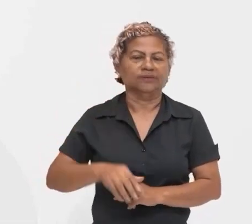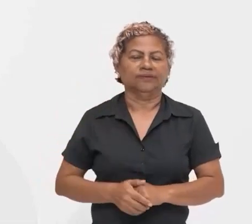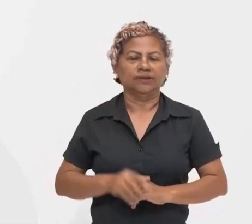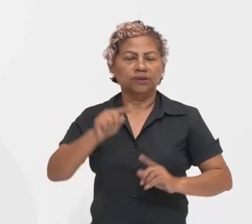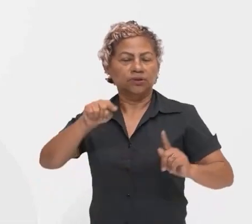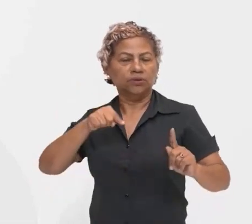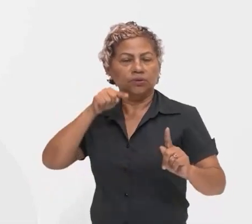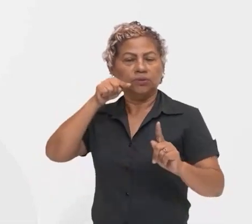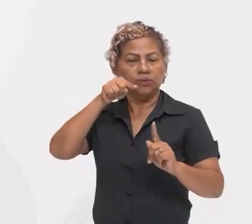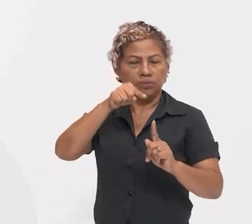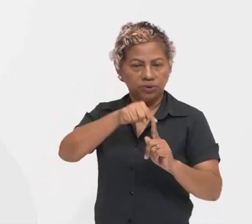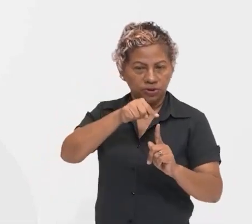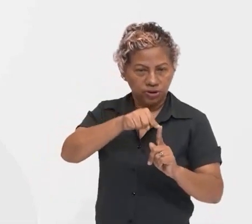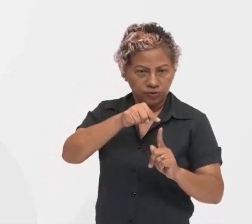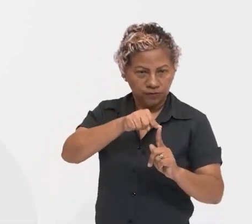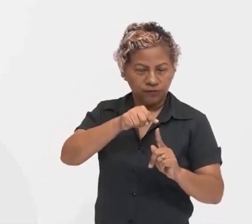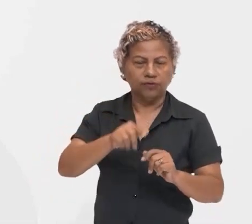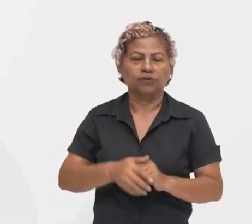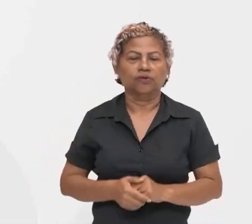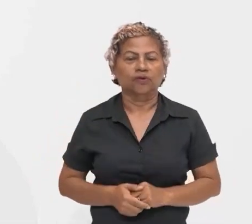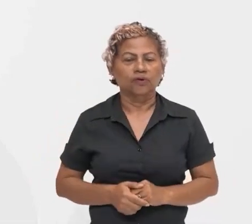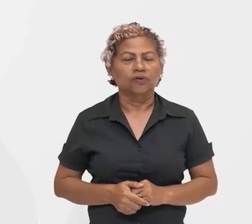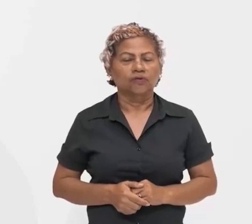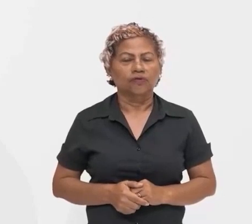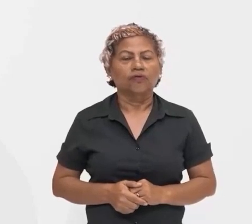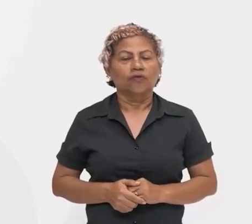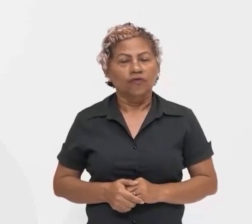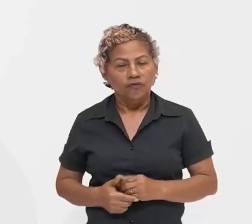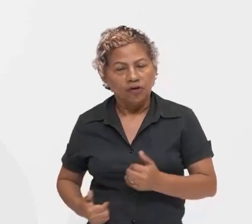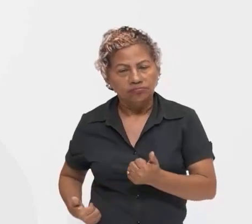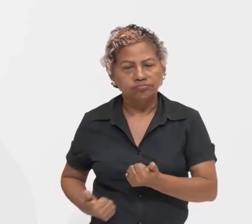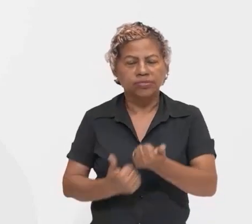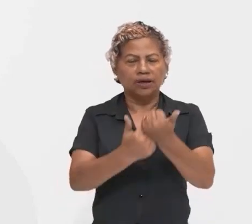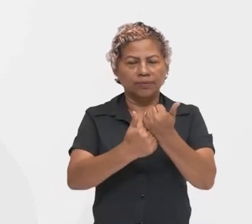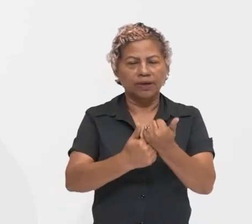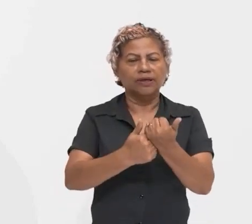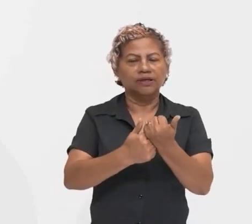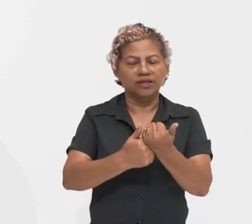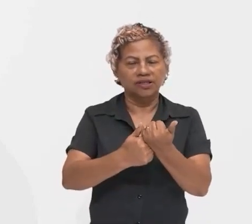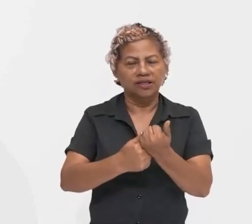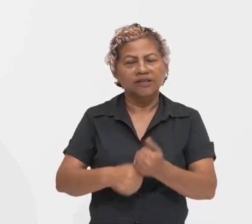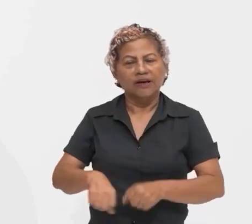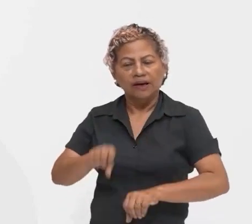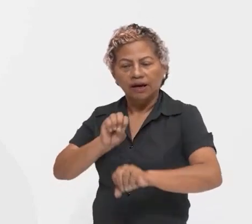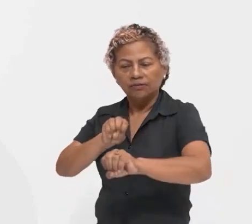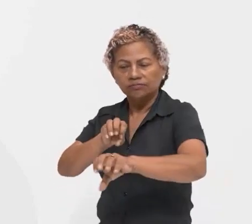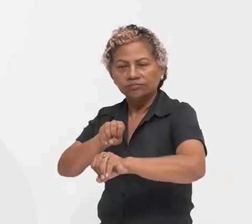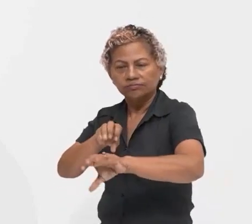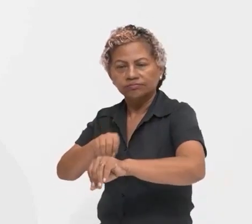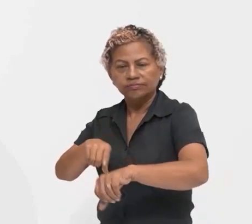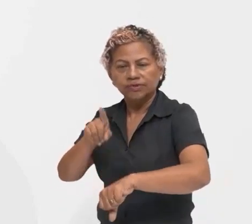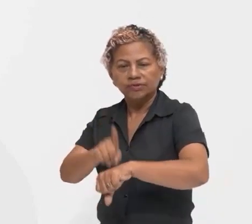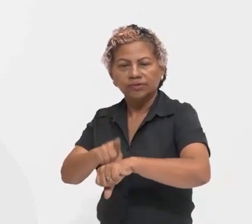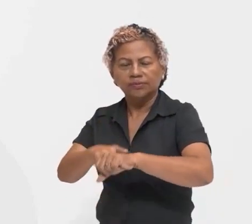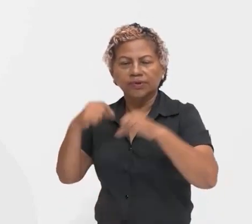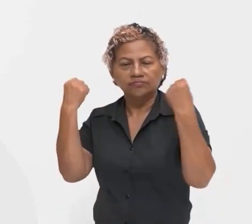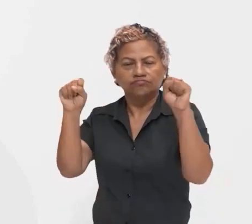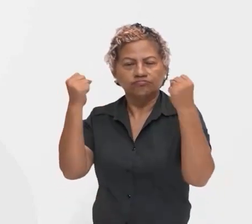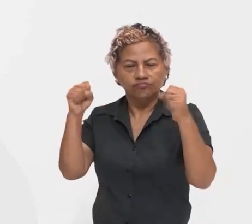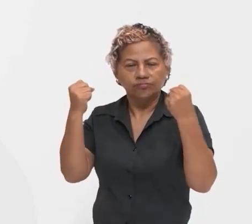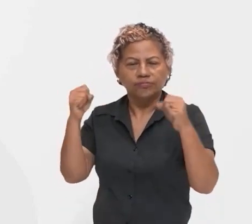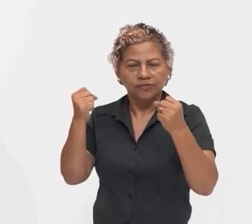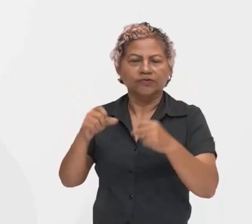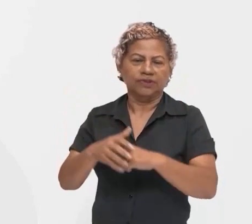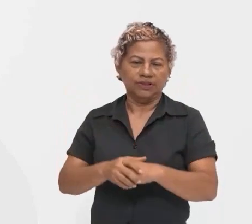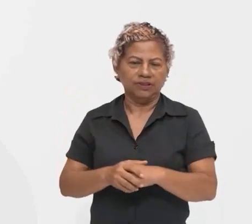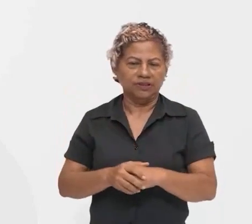Seu objetivo foi de apoiar a aprendizagem durante as aulas de física, por esse meio de